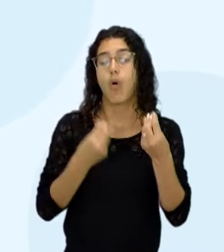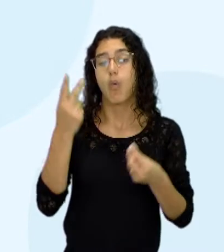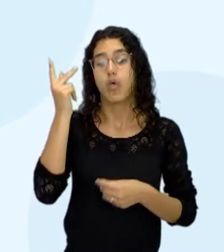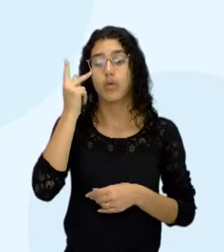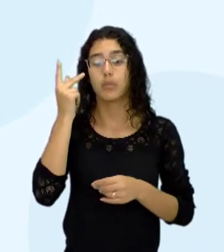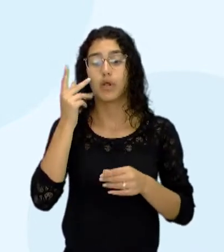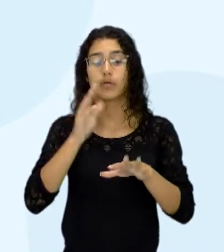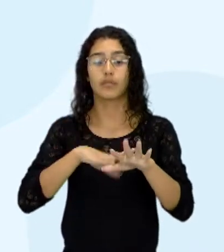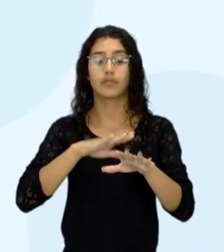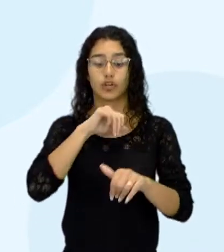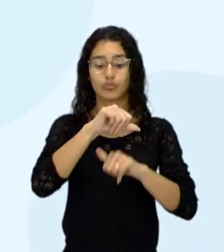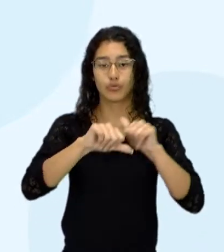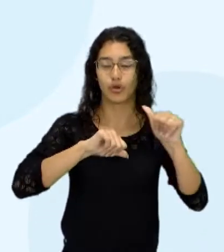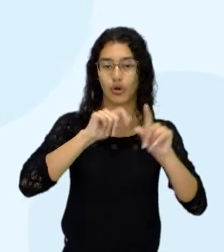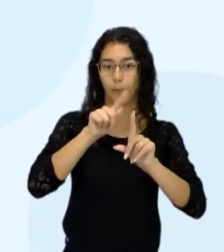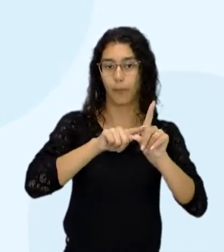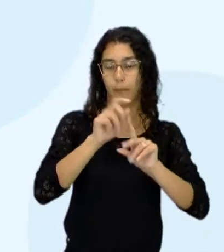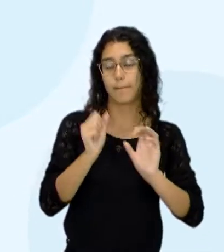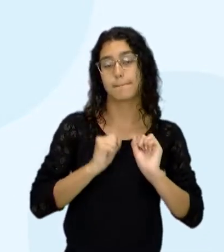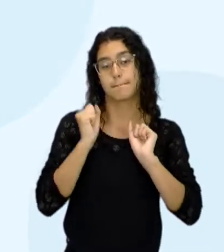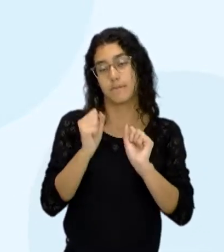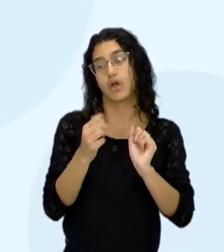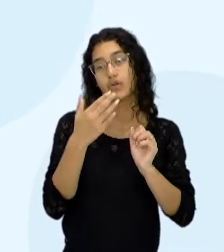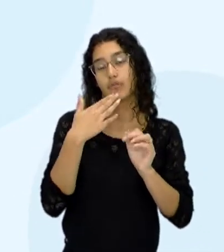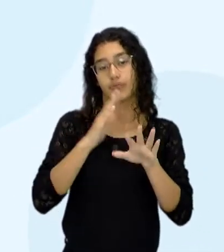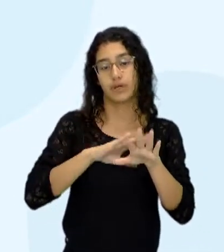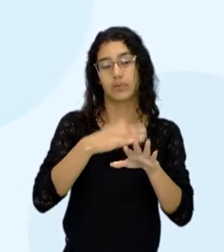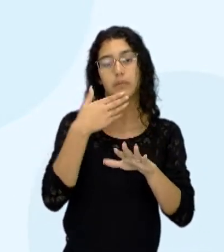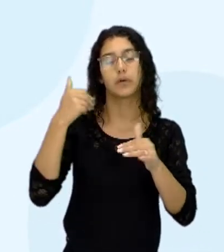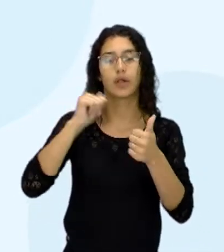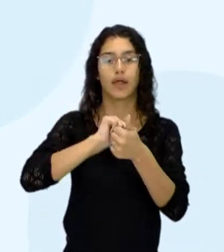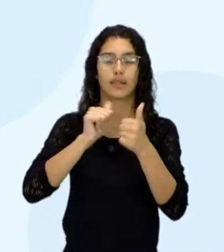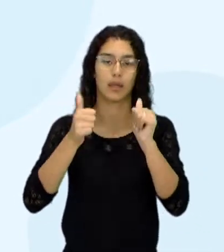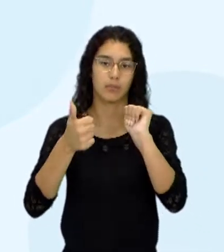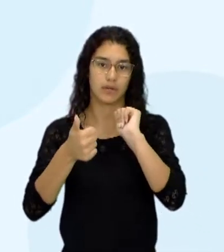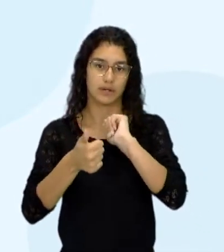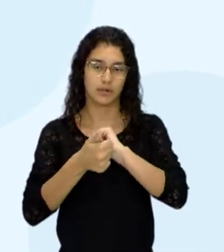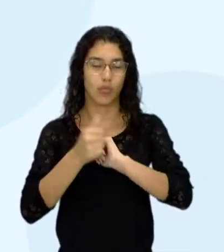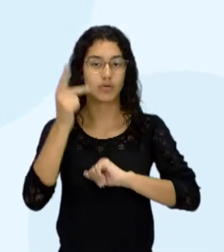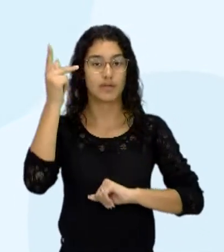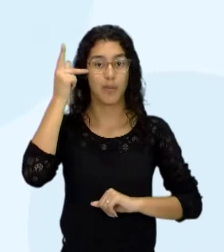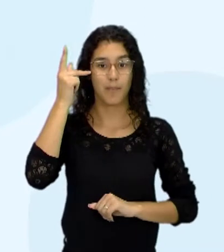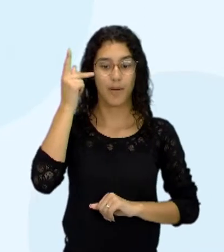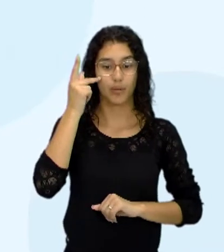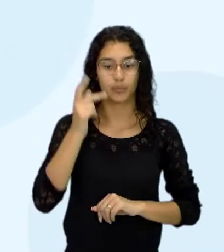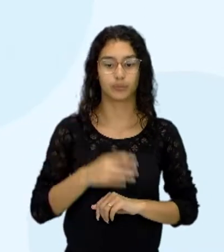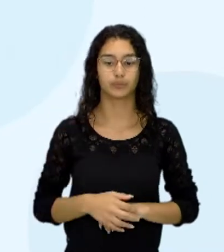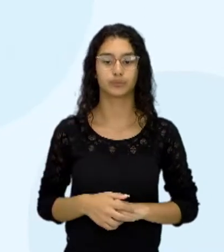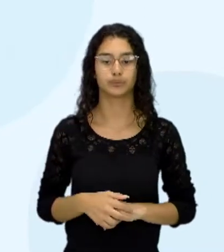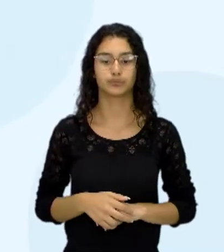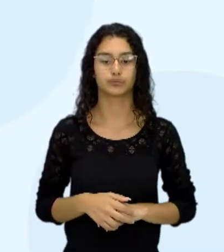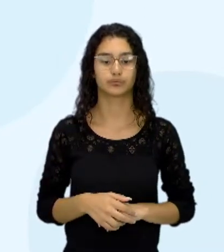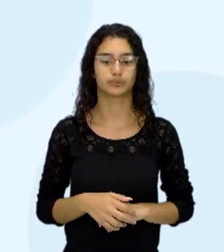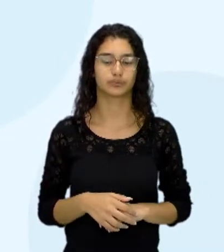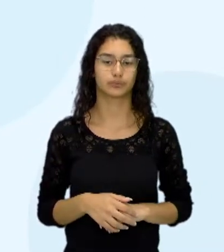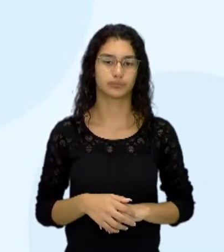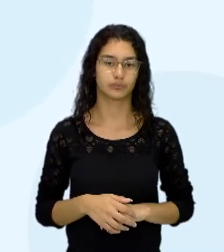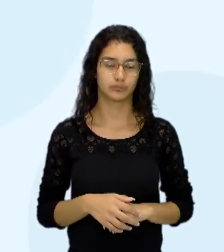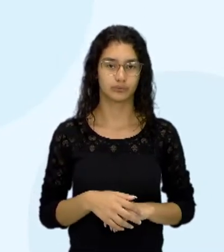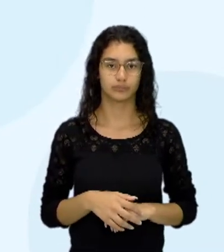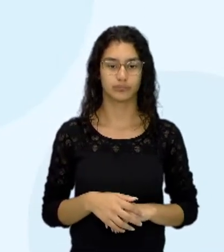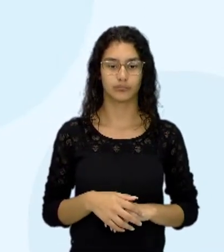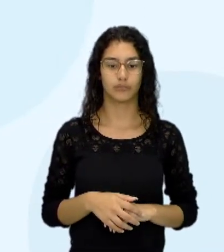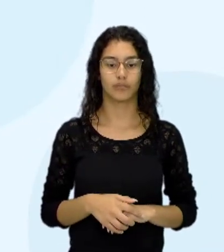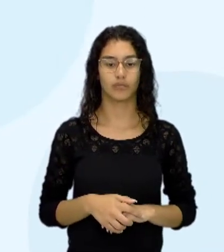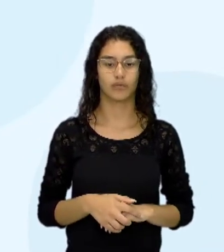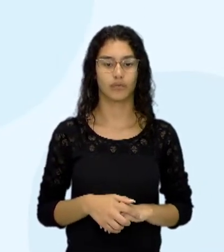às mudanças climáticas e o que pode ser feito para aumentar a capacidade de adaptação da megalópole. Quando fala megalópole, é essa metrópole que já não é só